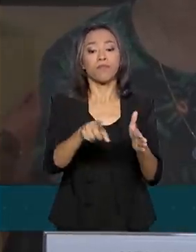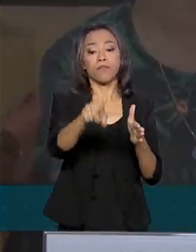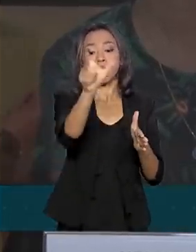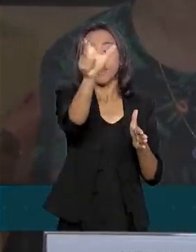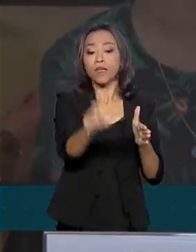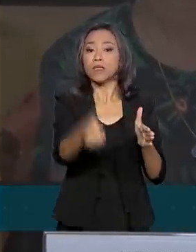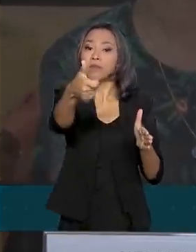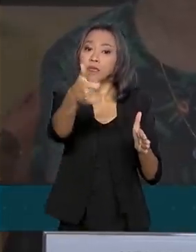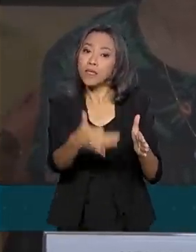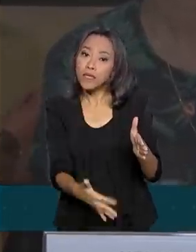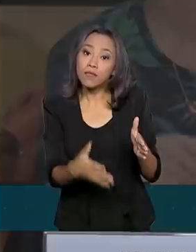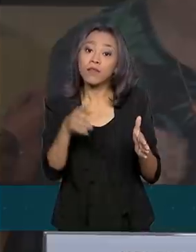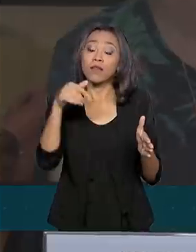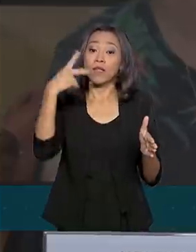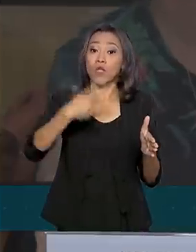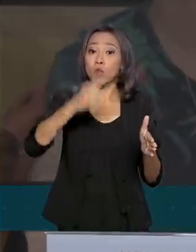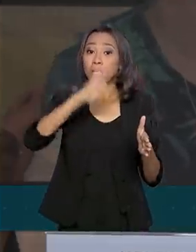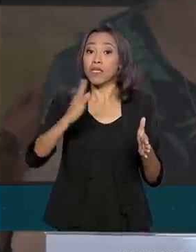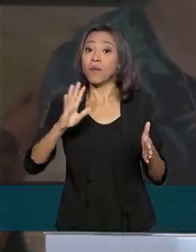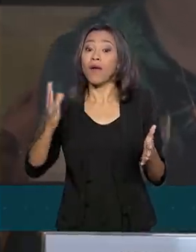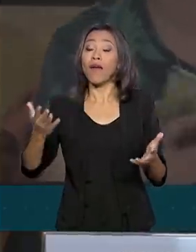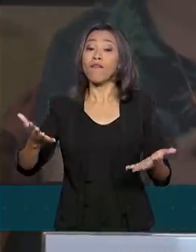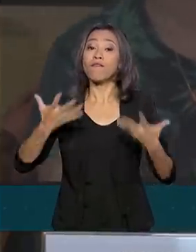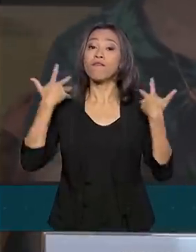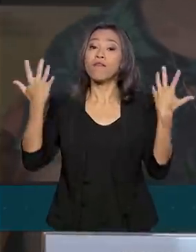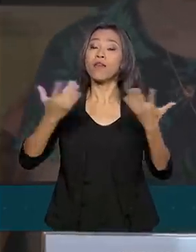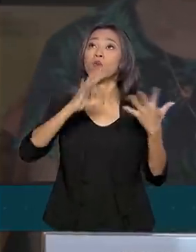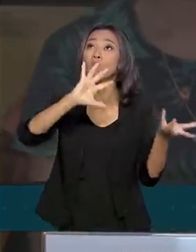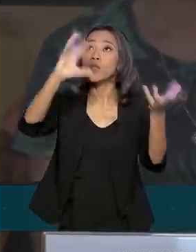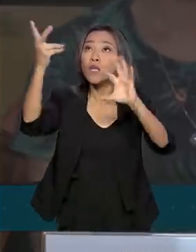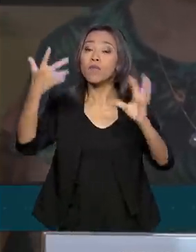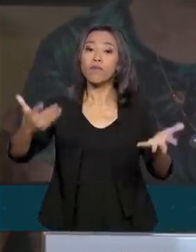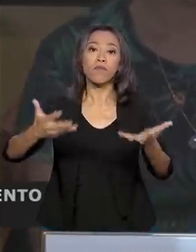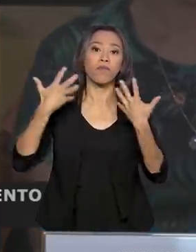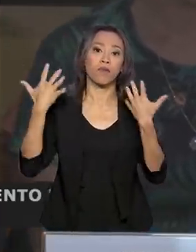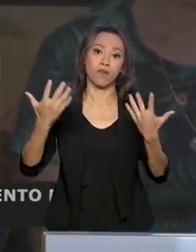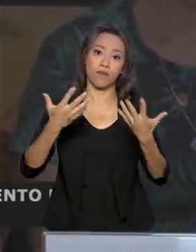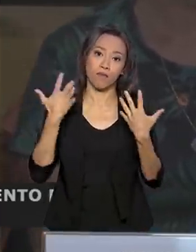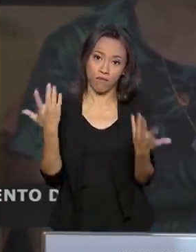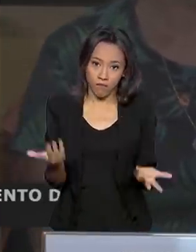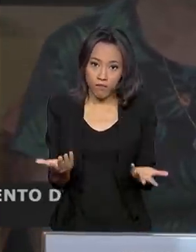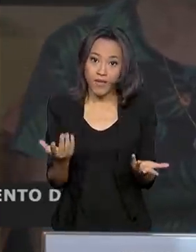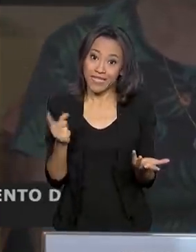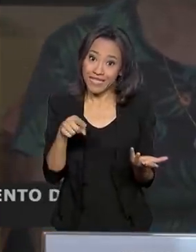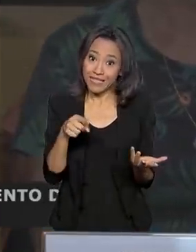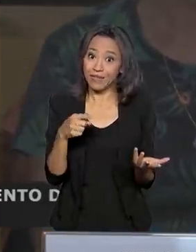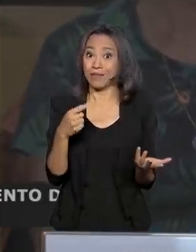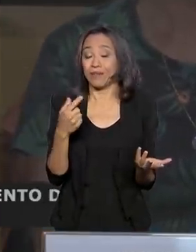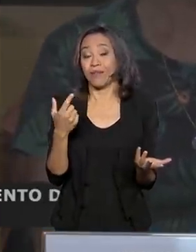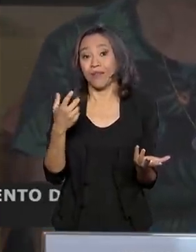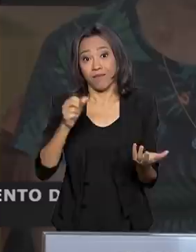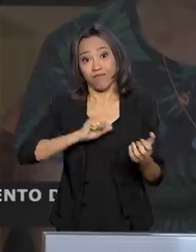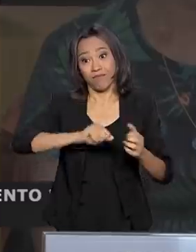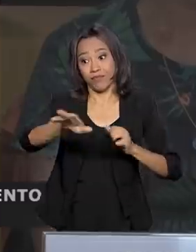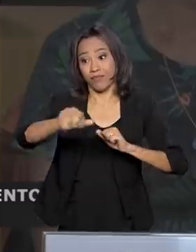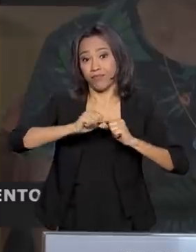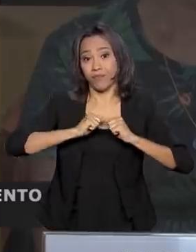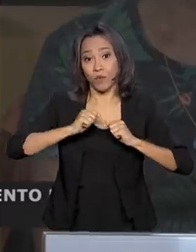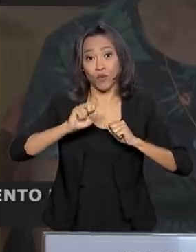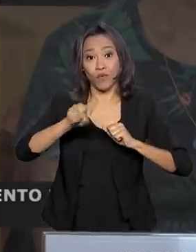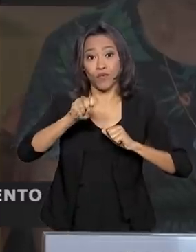estação de verão, onde há a menor possibilidade da transição do vírus.